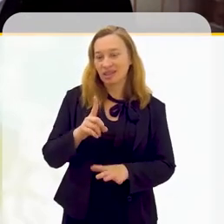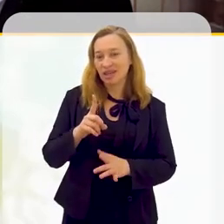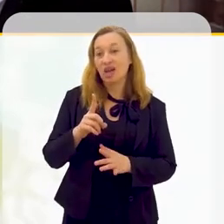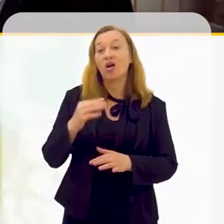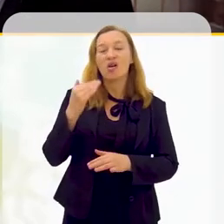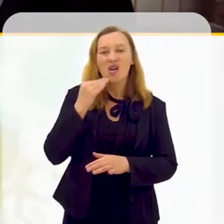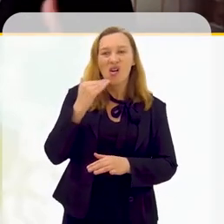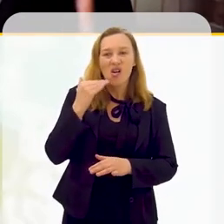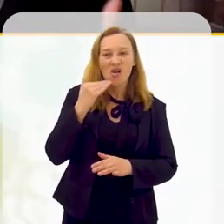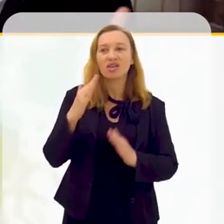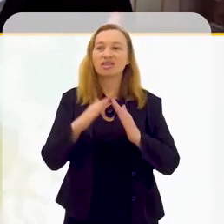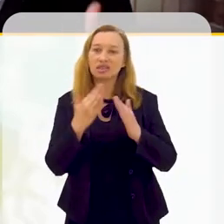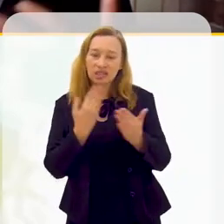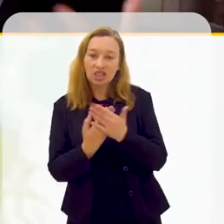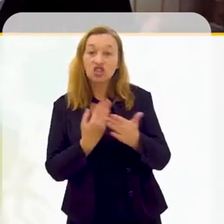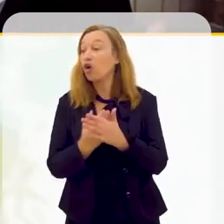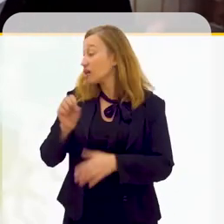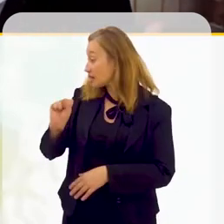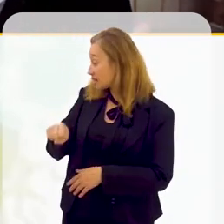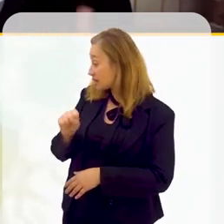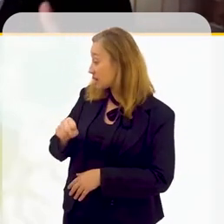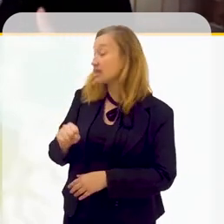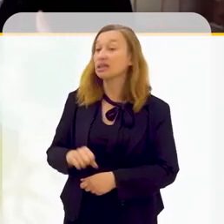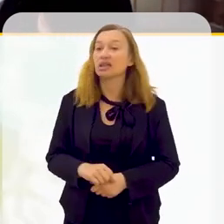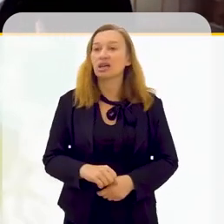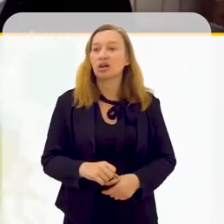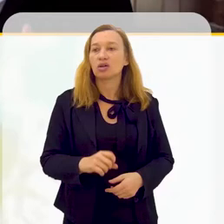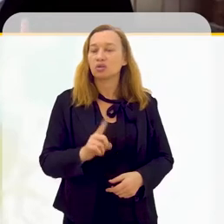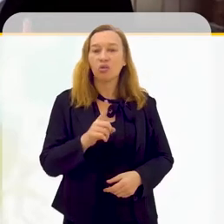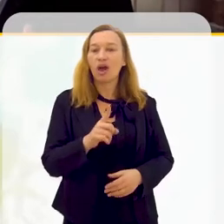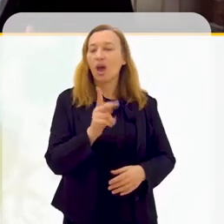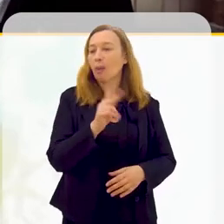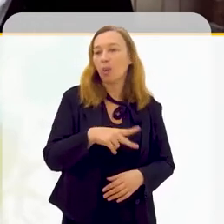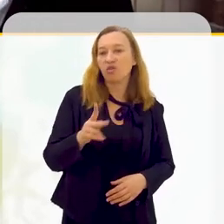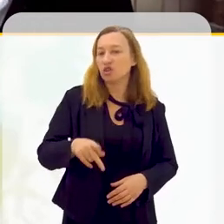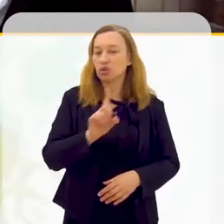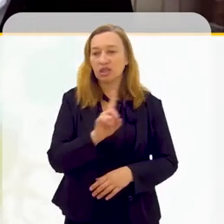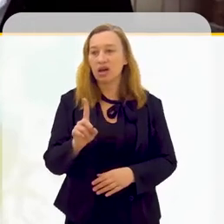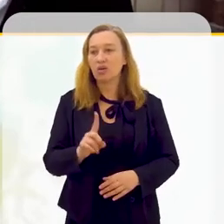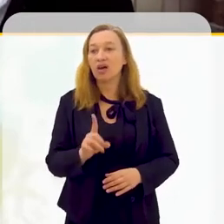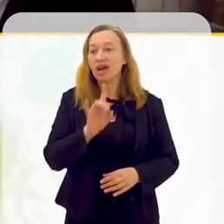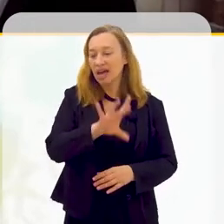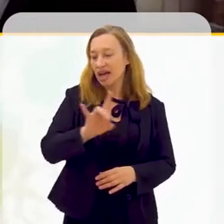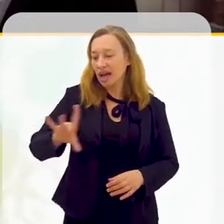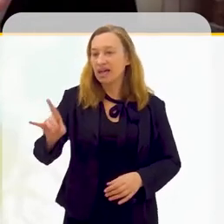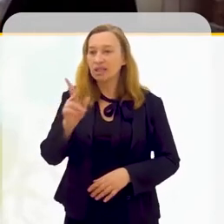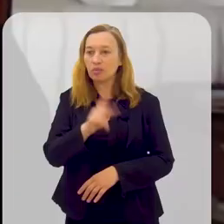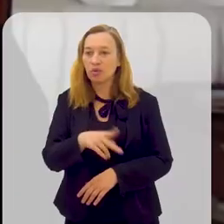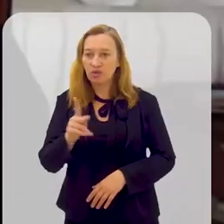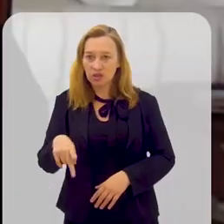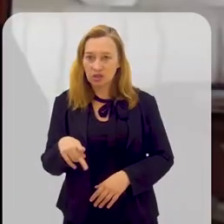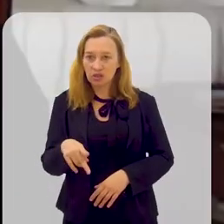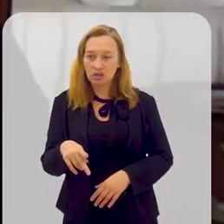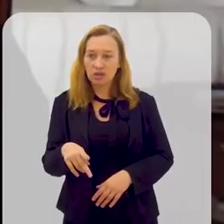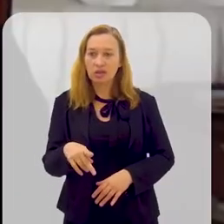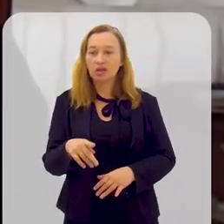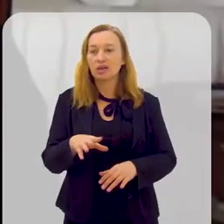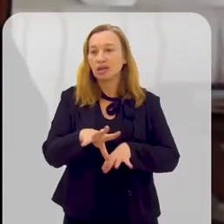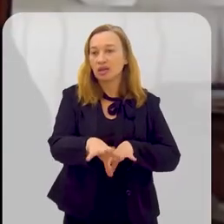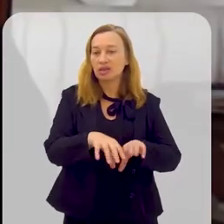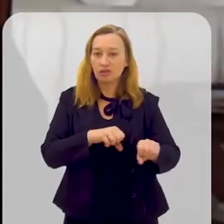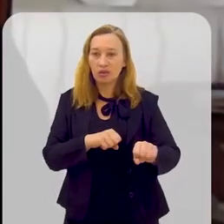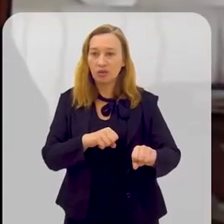da escola sim é da escola a gente não pode dizer que seja do professor porque cada professor